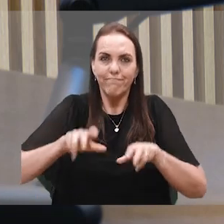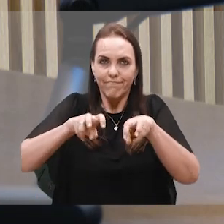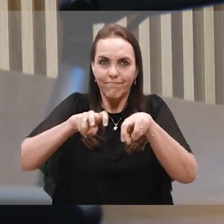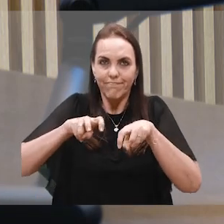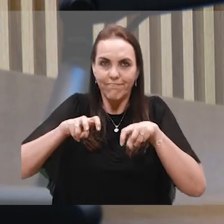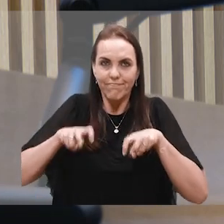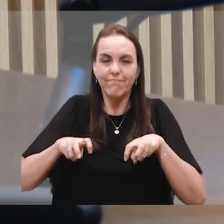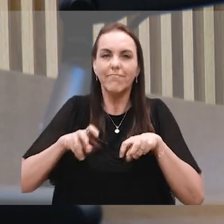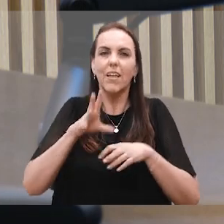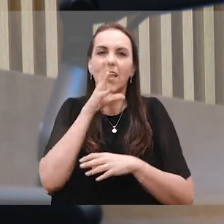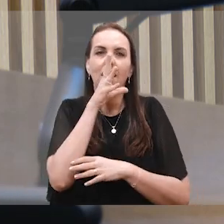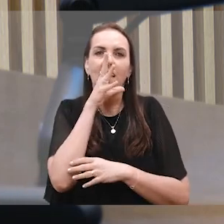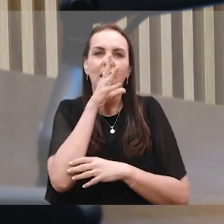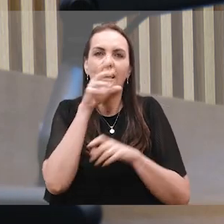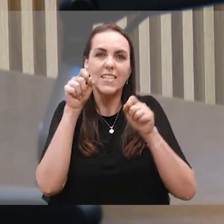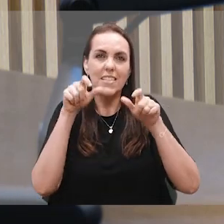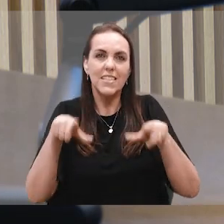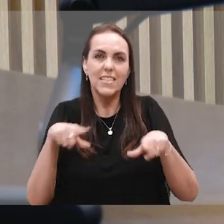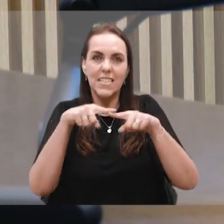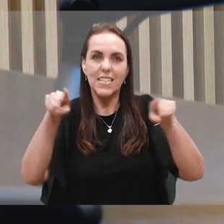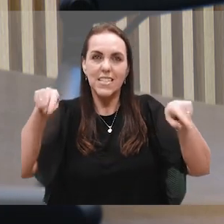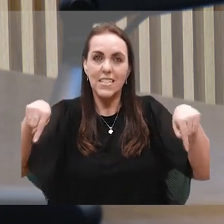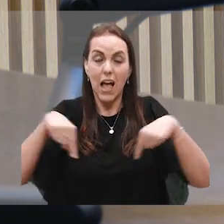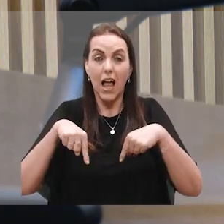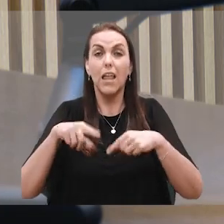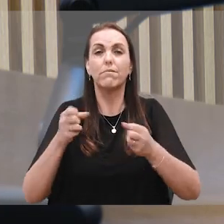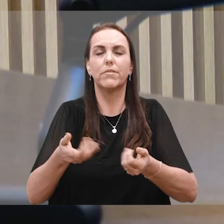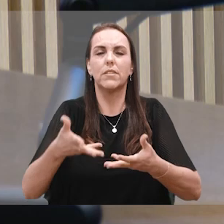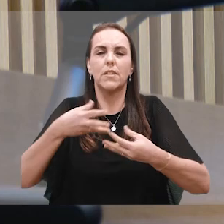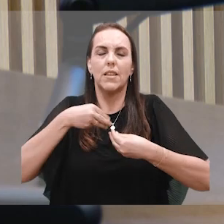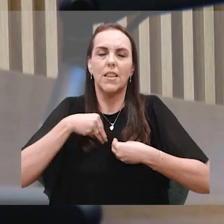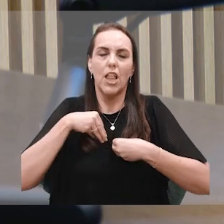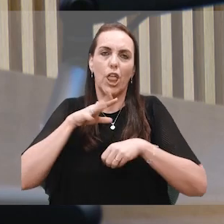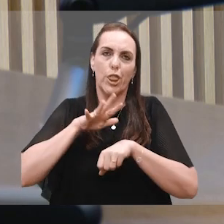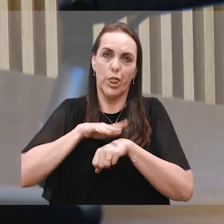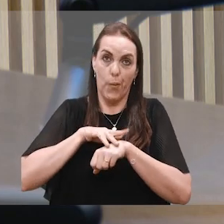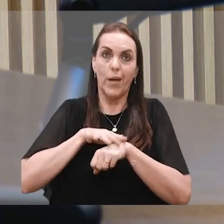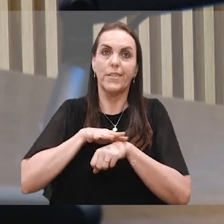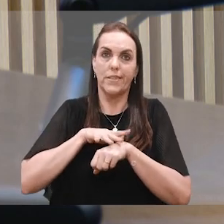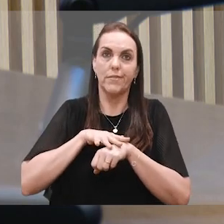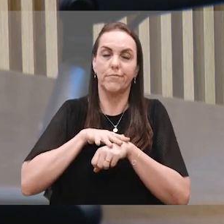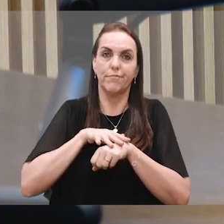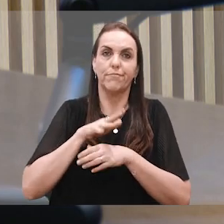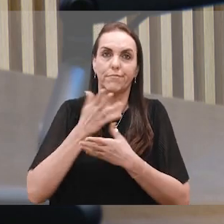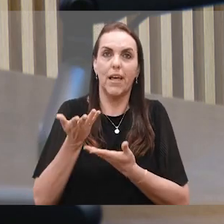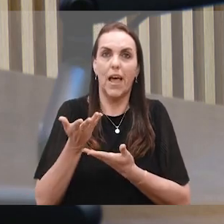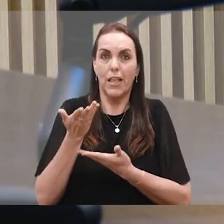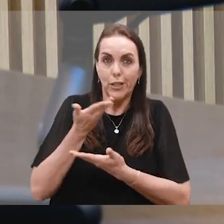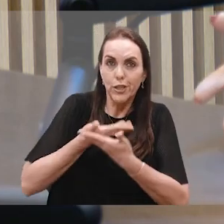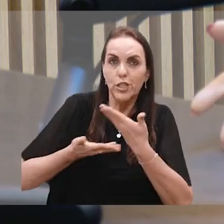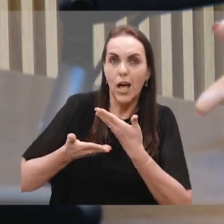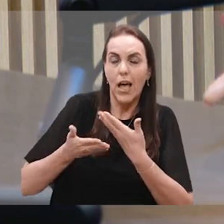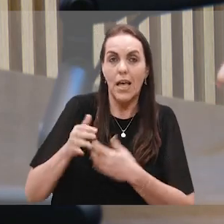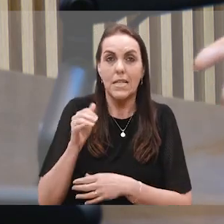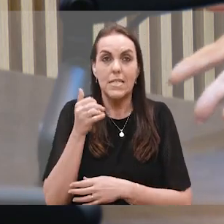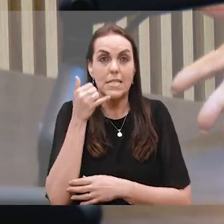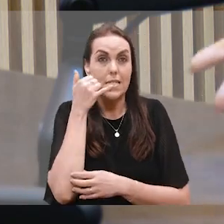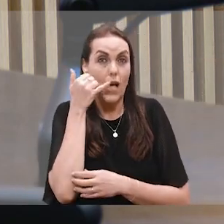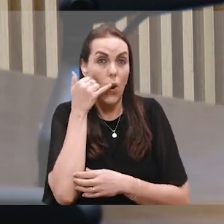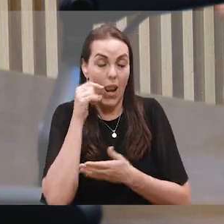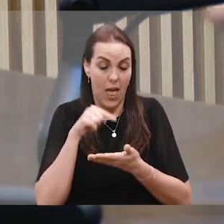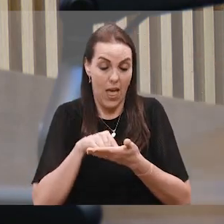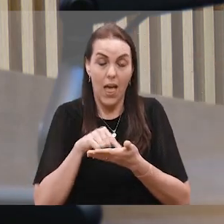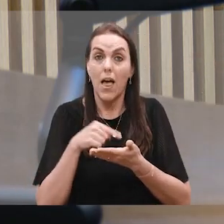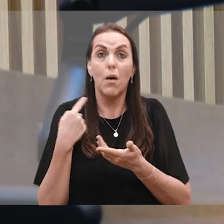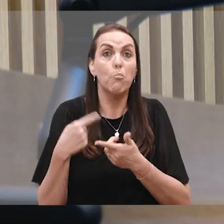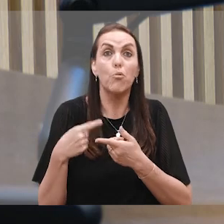na escola, os estudantes, aquilo ali vai ocasionando doenças. Muitas vezes ela troca por celular ou por